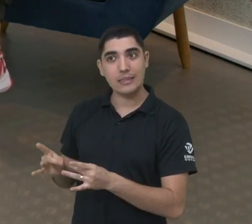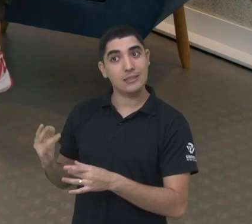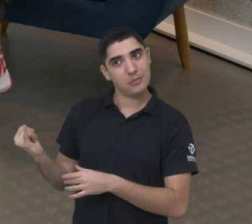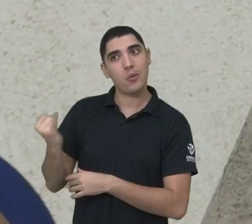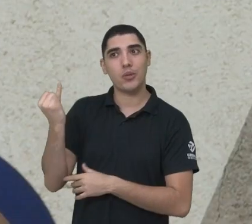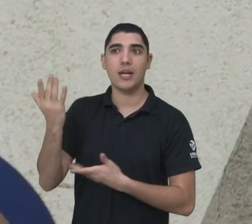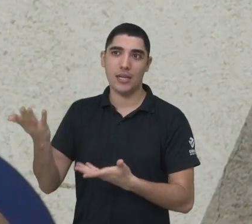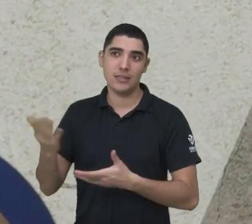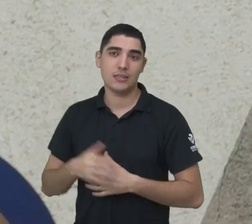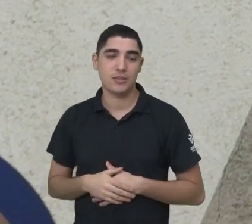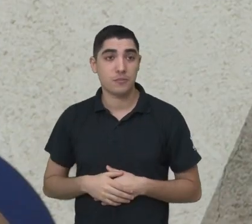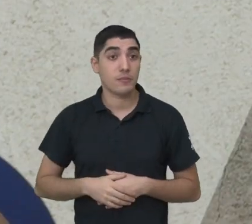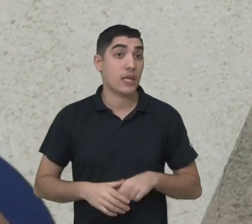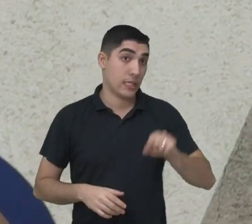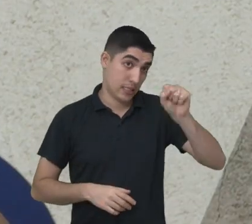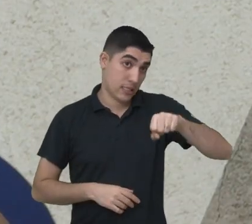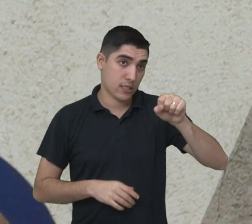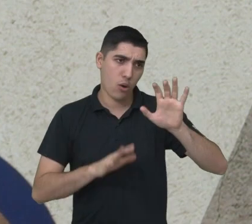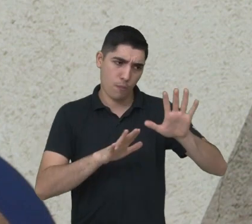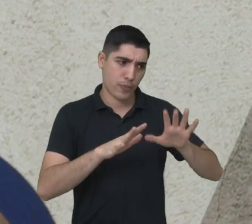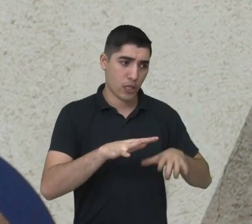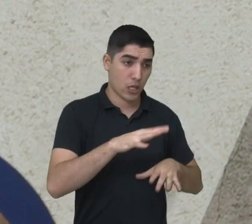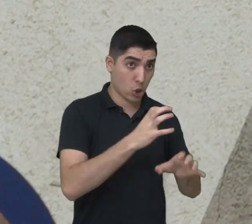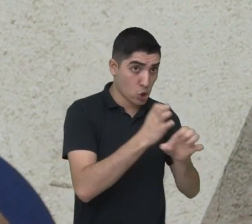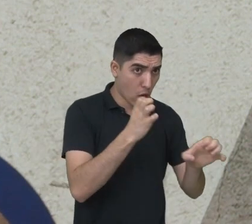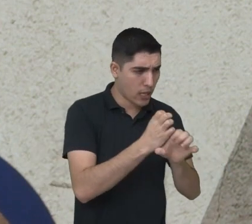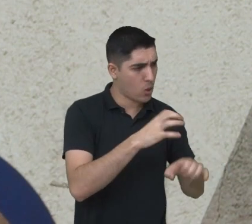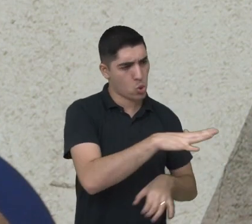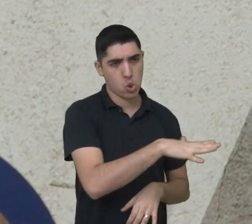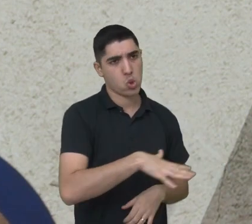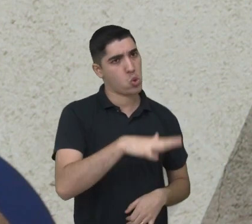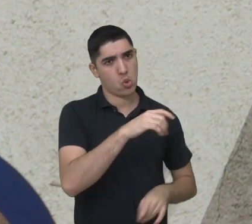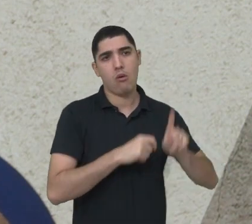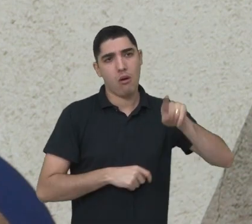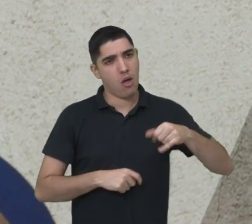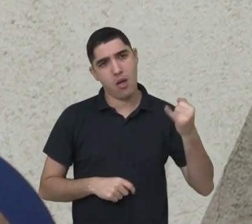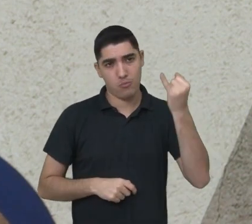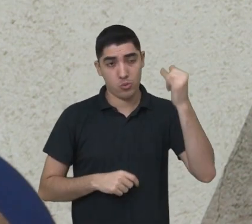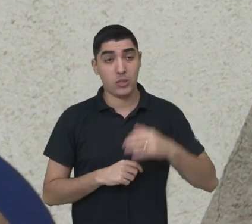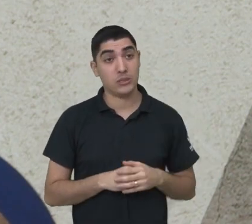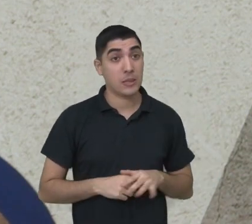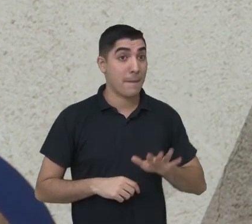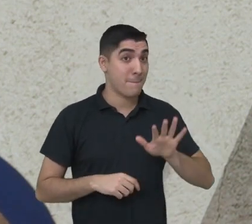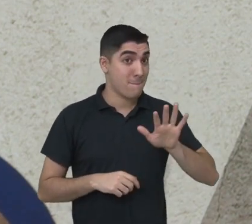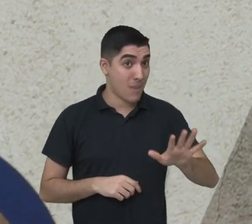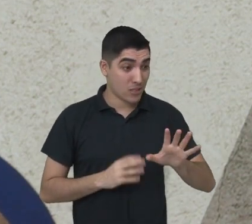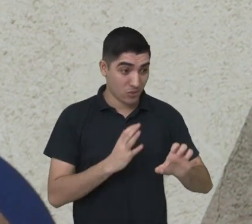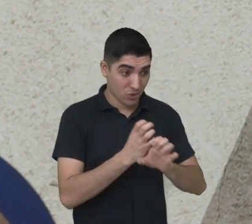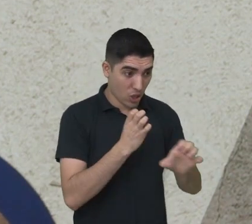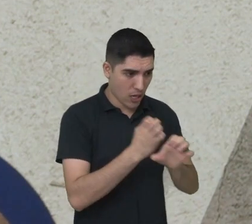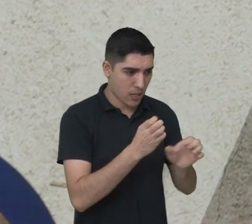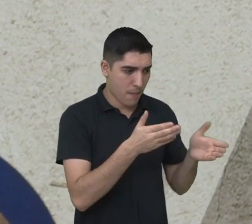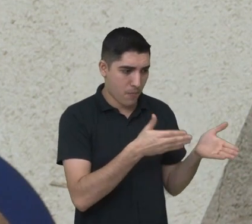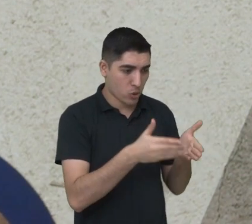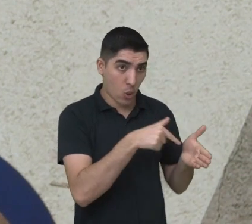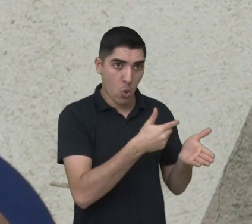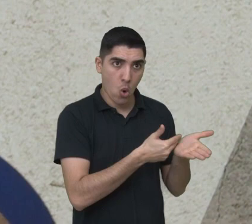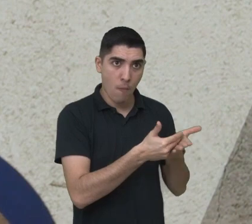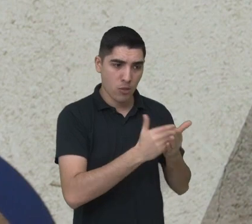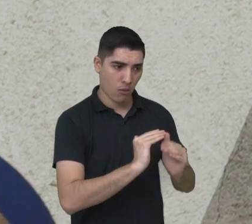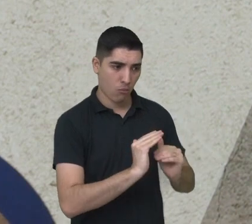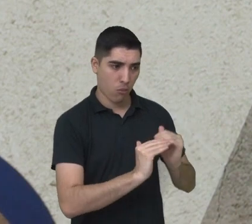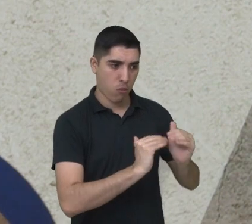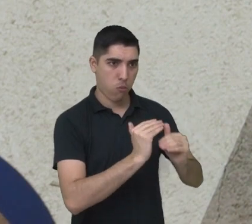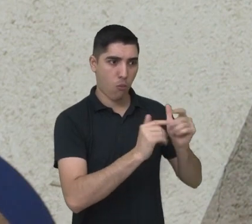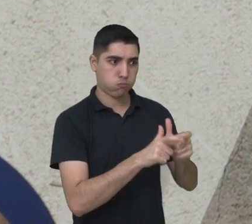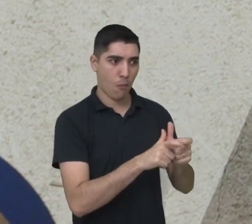assim, todas as engenharias são muito importantes, né? Mas depois que deu essa aquecida na engenharia da produção, né? Assim, as